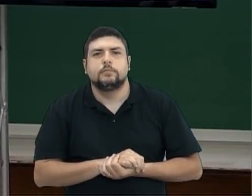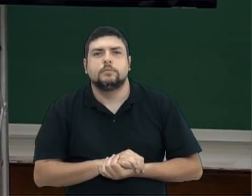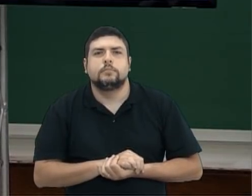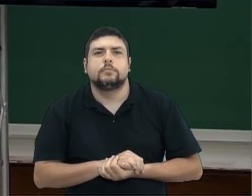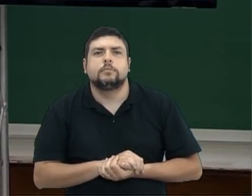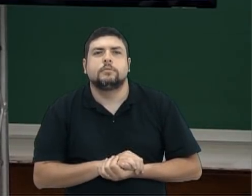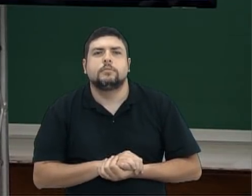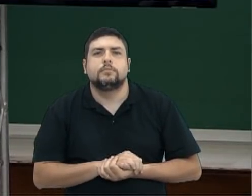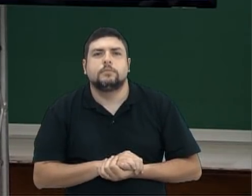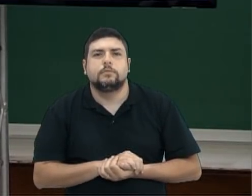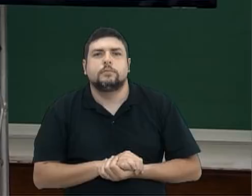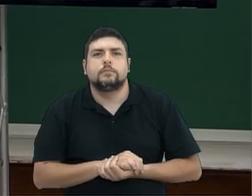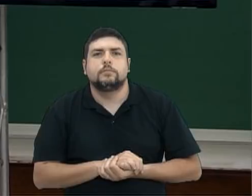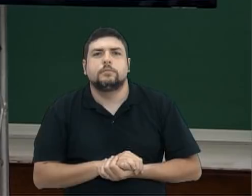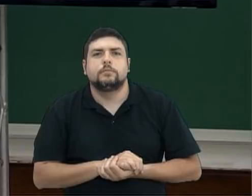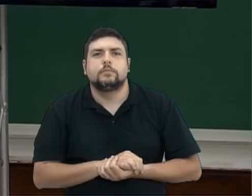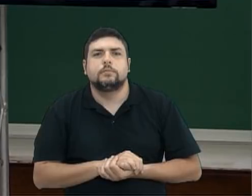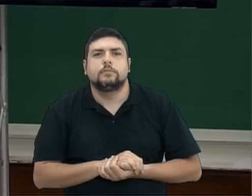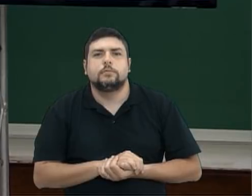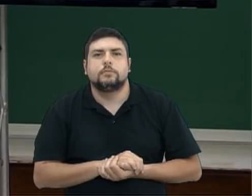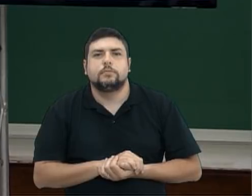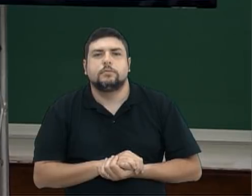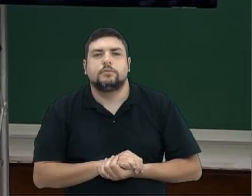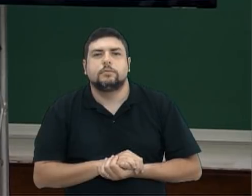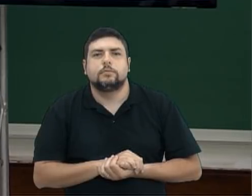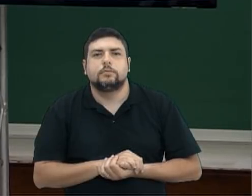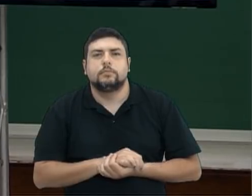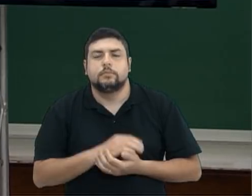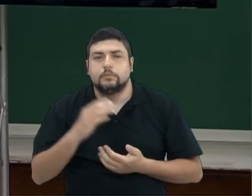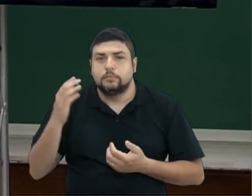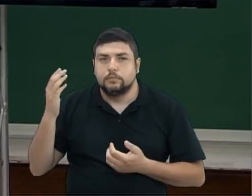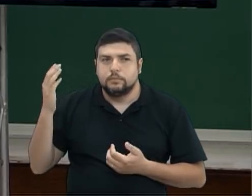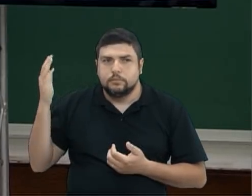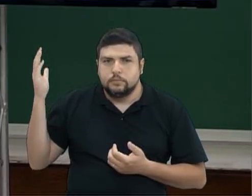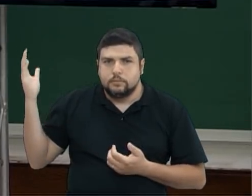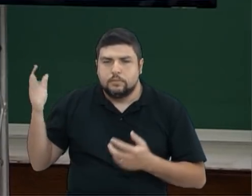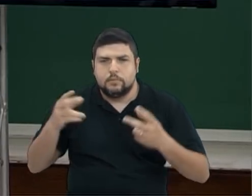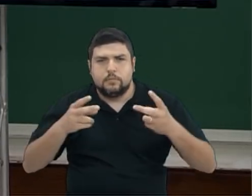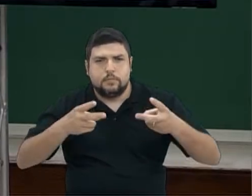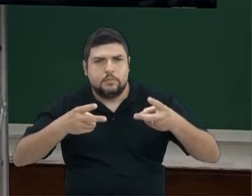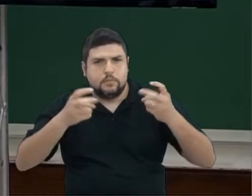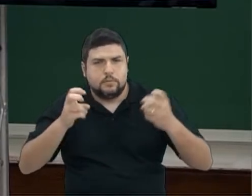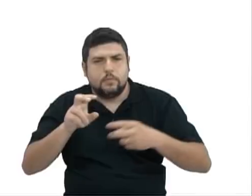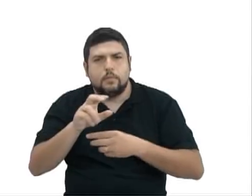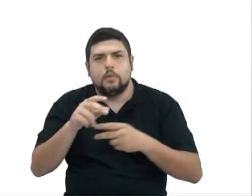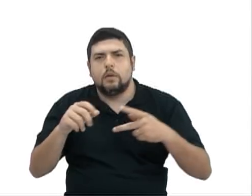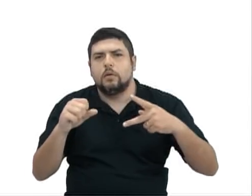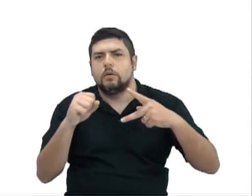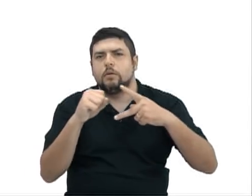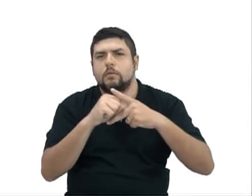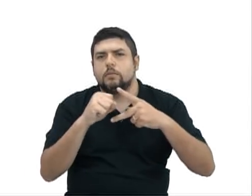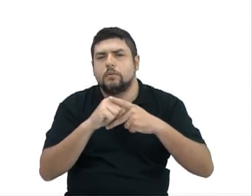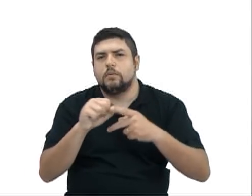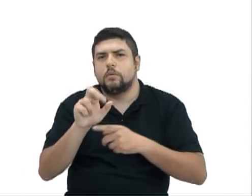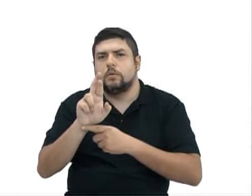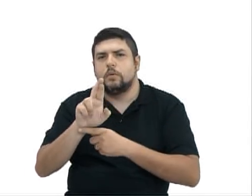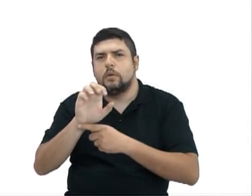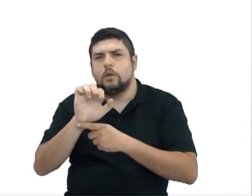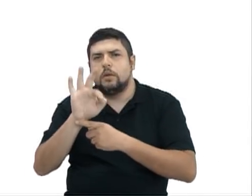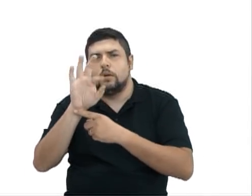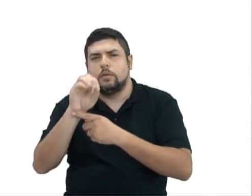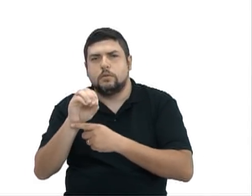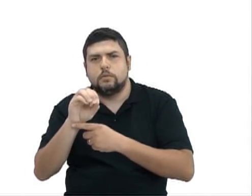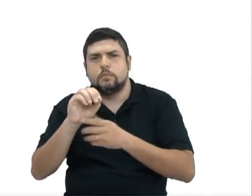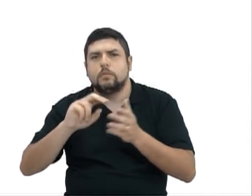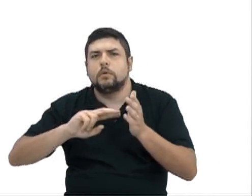Então, esses que nós observamos aqui são os pronomes retos. O que eles fazem? Eles desempenham a função de